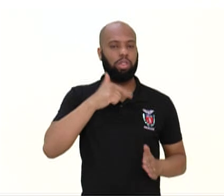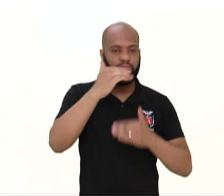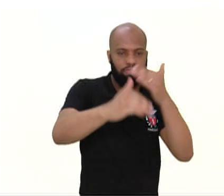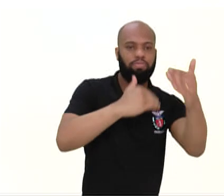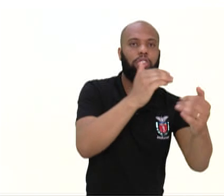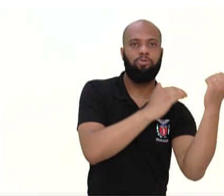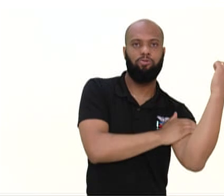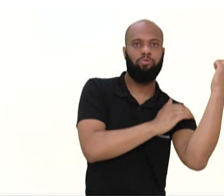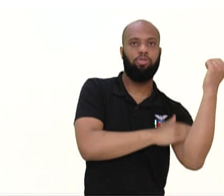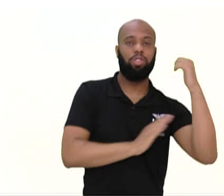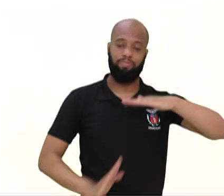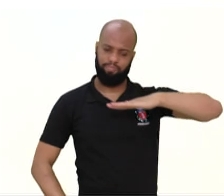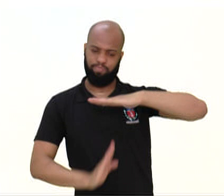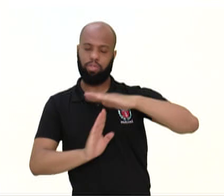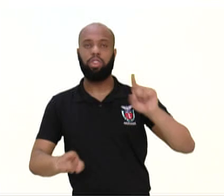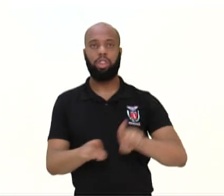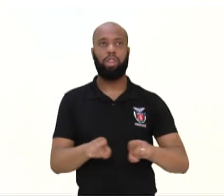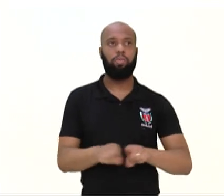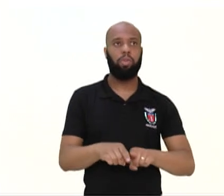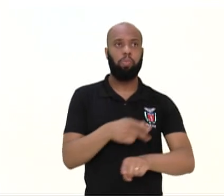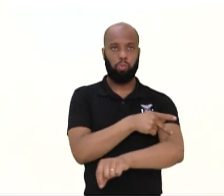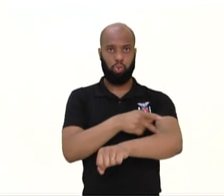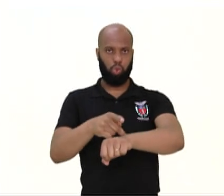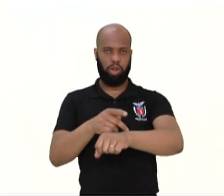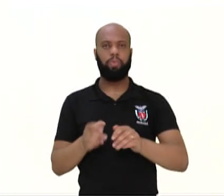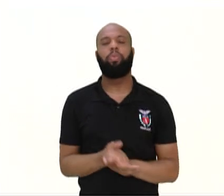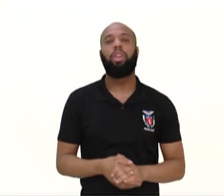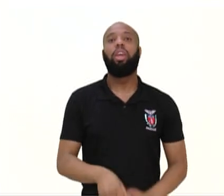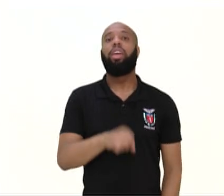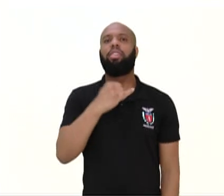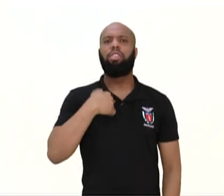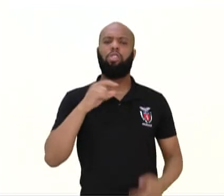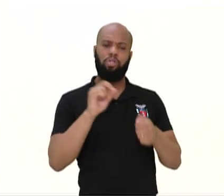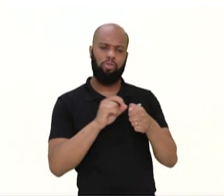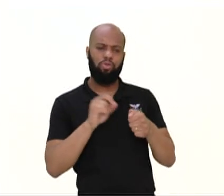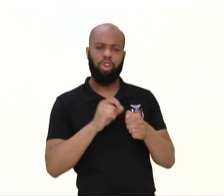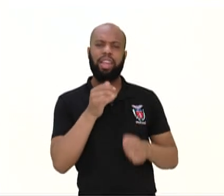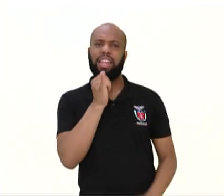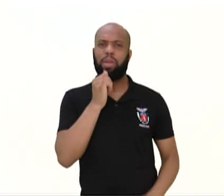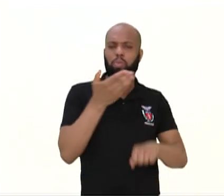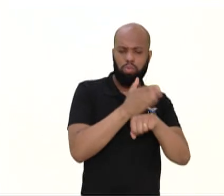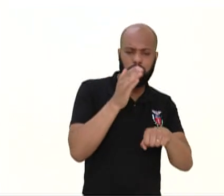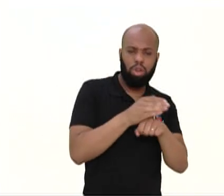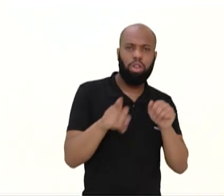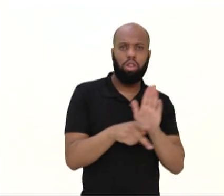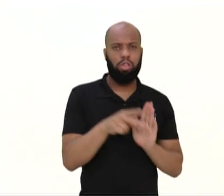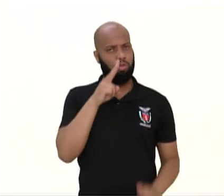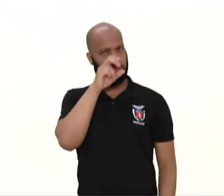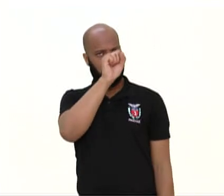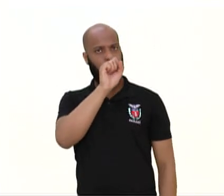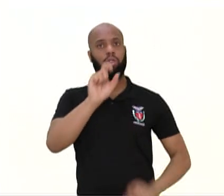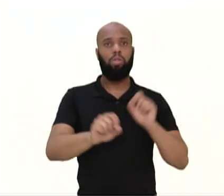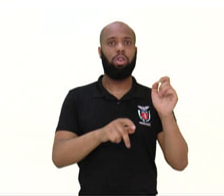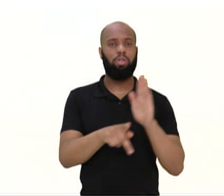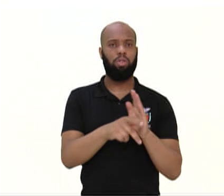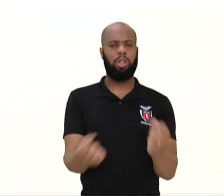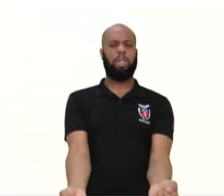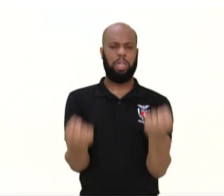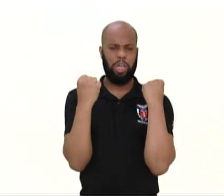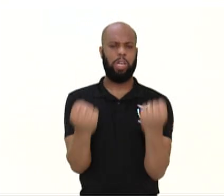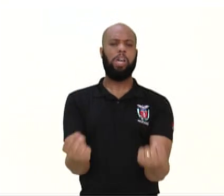força muscular máxima ou pura. Então, quando eu falo em um treino de força, eu estou falando do treino de